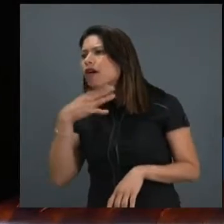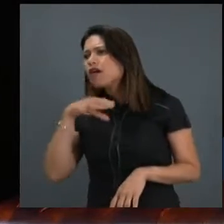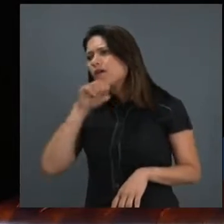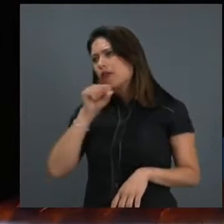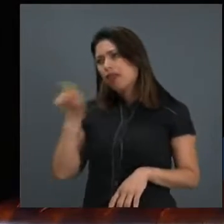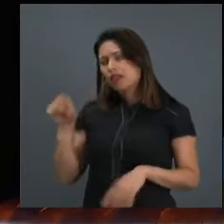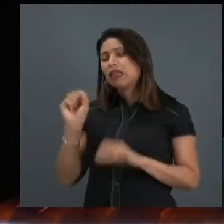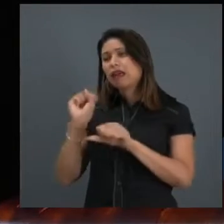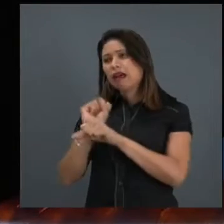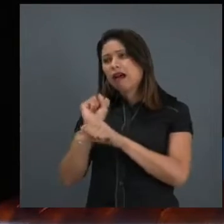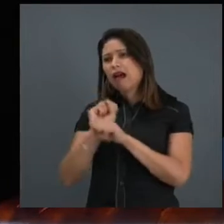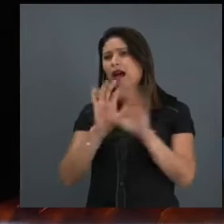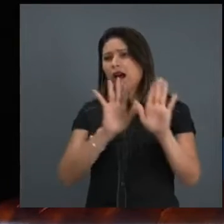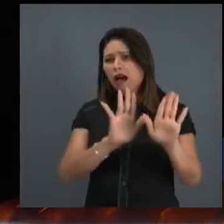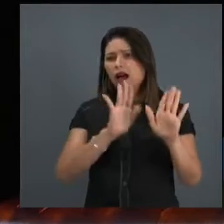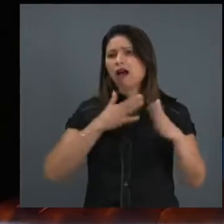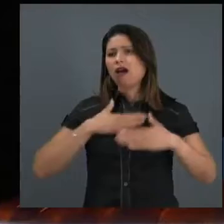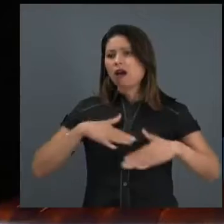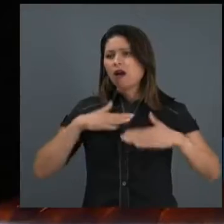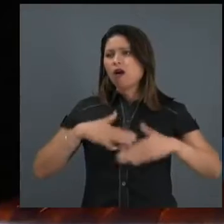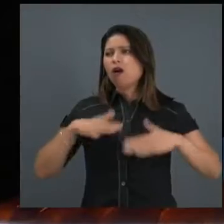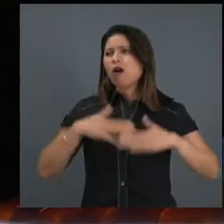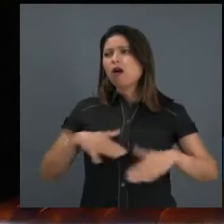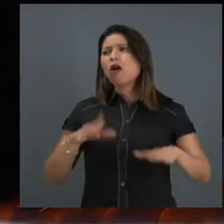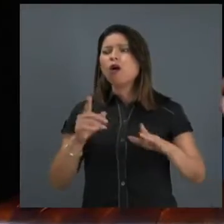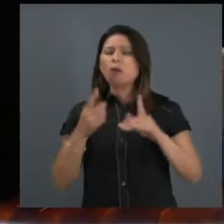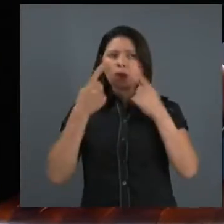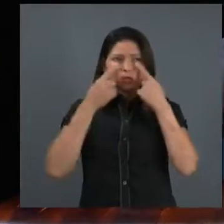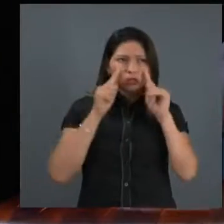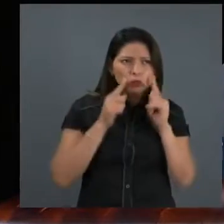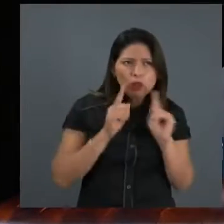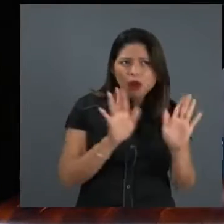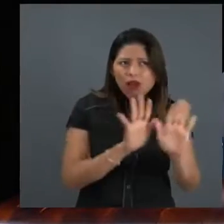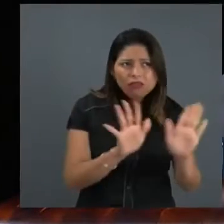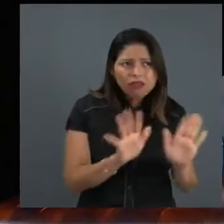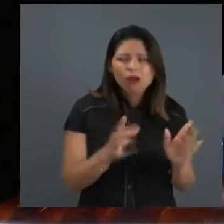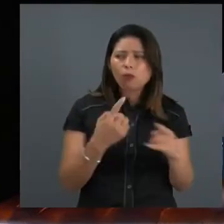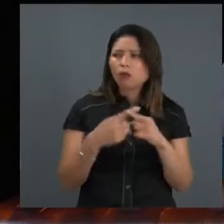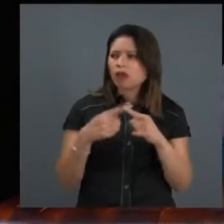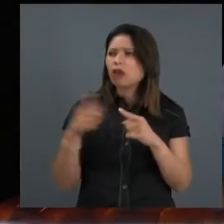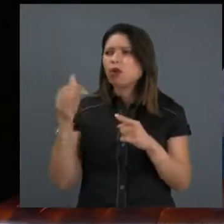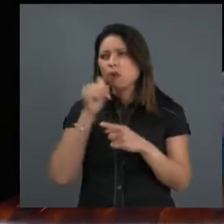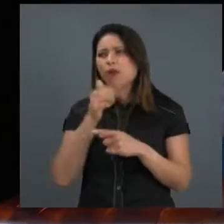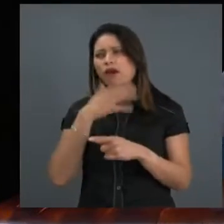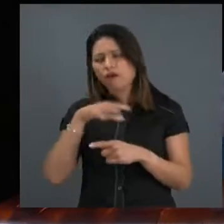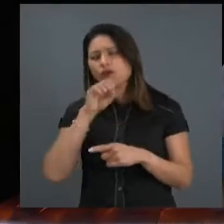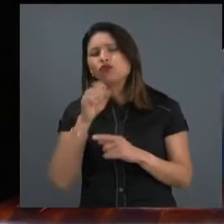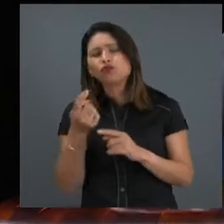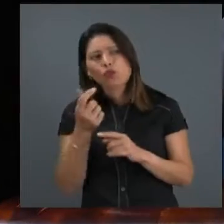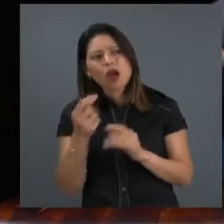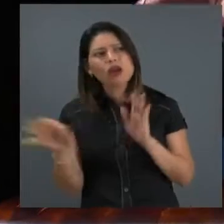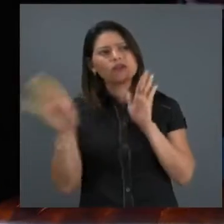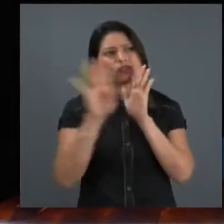vir. Espera, calma, não chora. Essa é a situação. É milhares de pessoas.